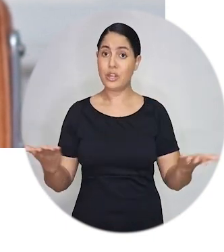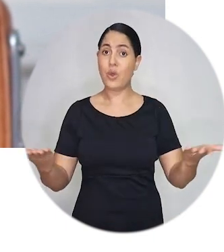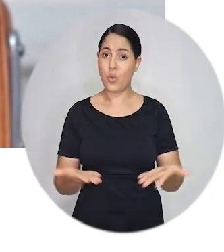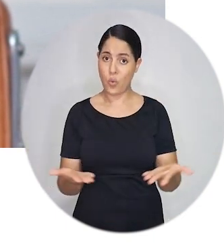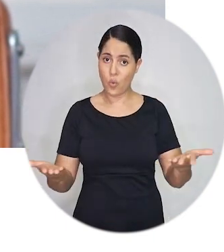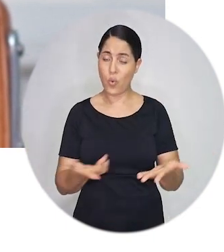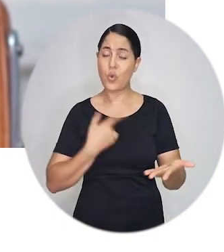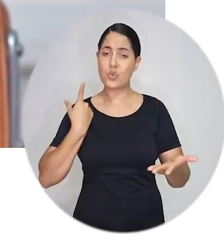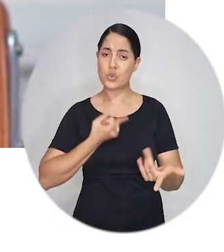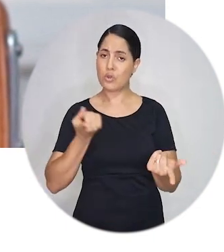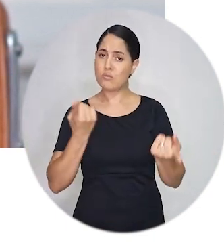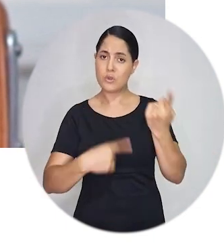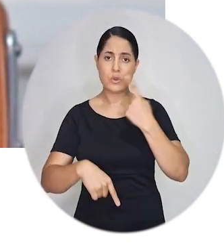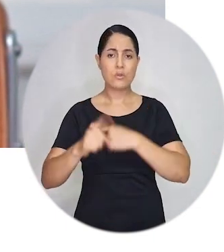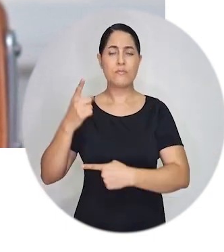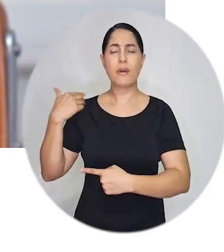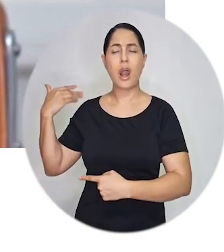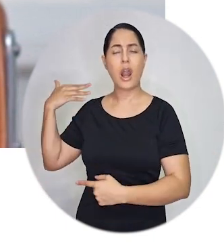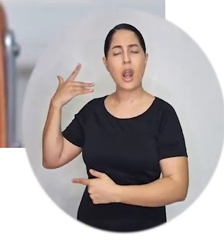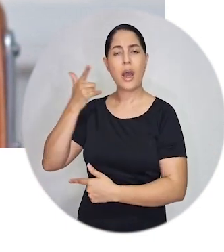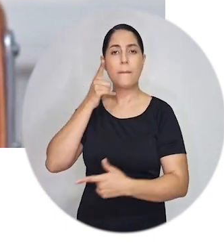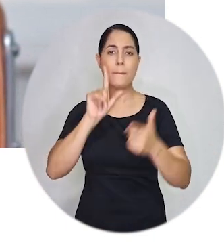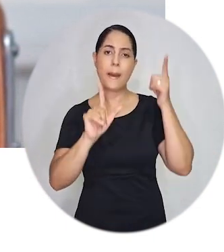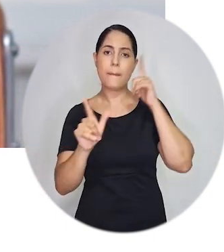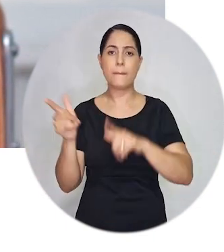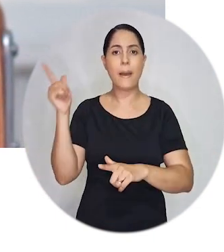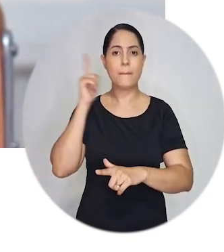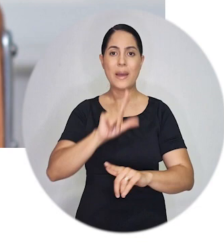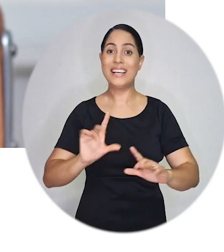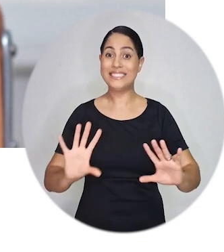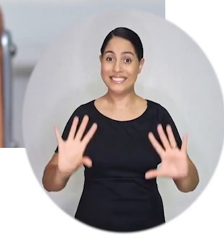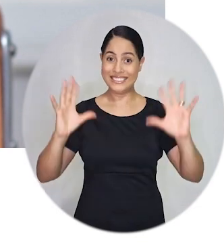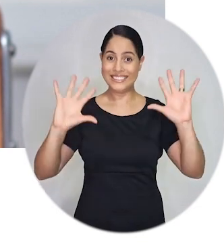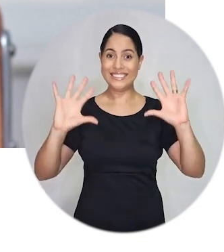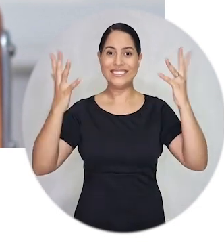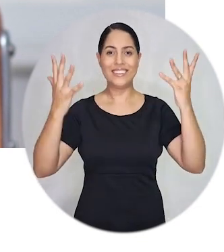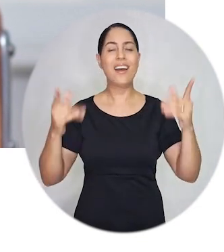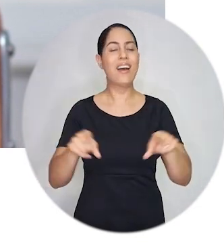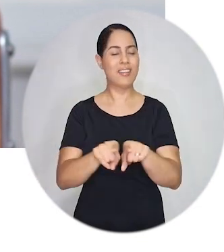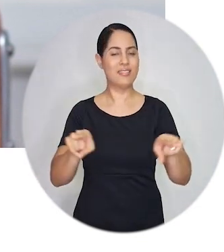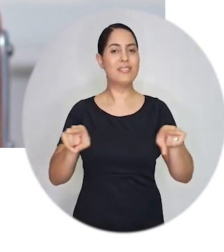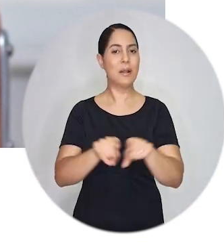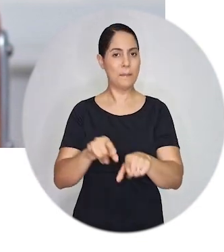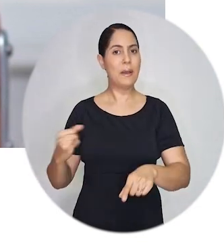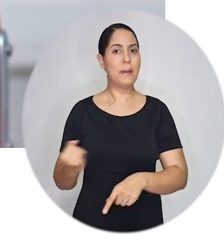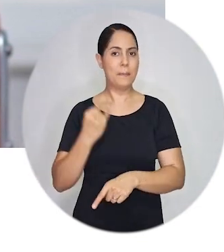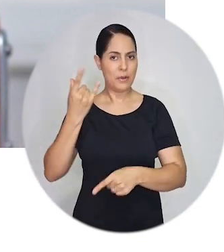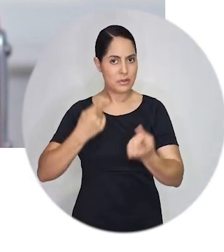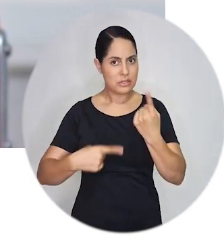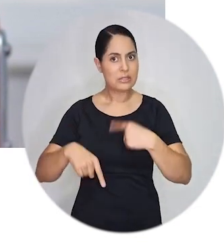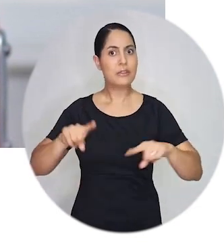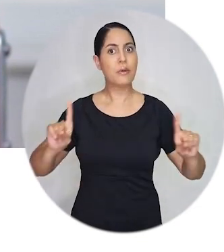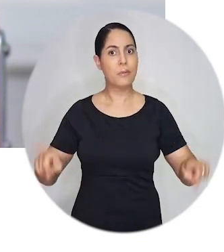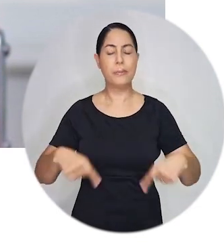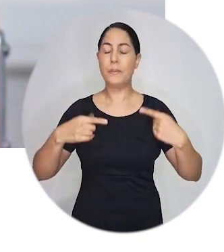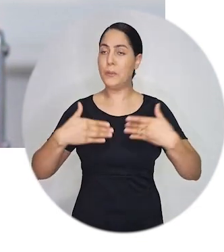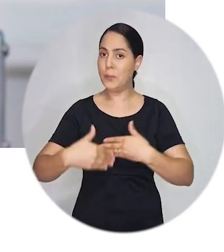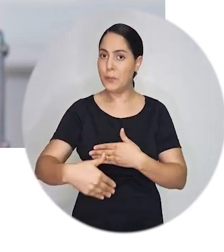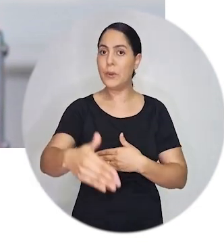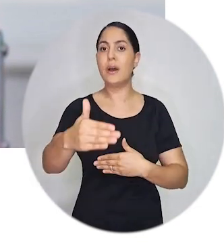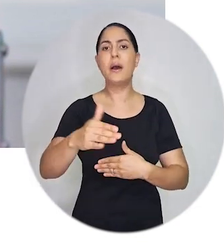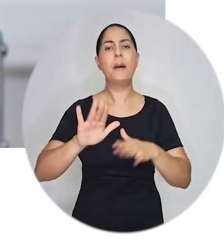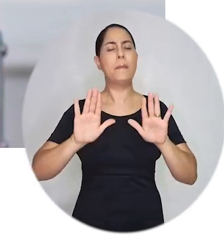possamos celebrar esta data e os avanços até aqui conquistados e também refletir sobre os desafios que ainda temos pela